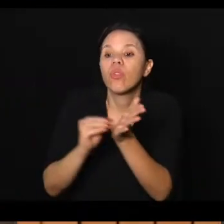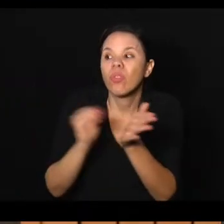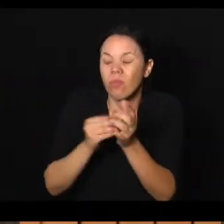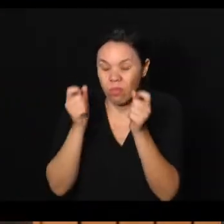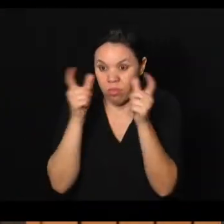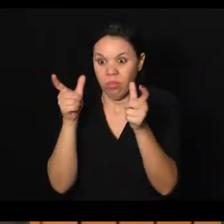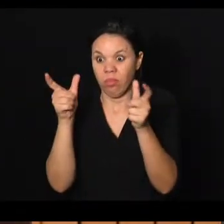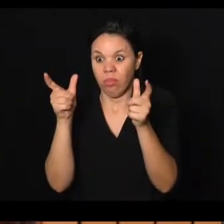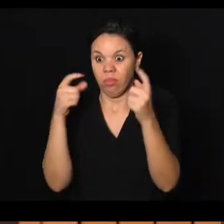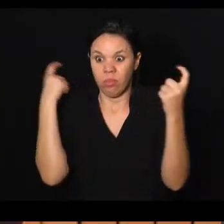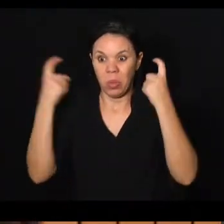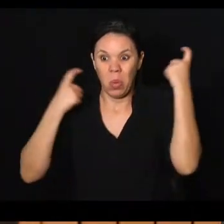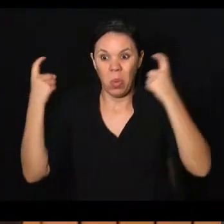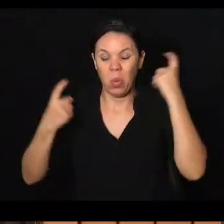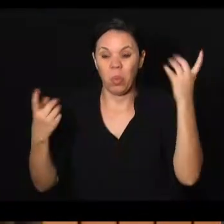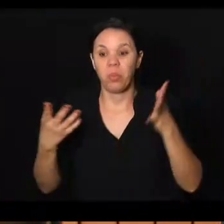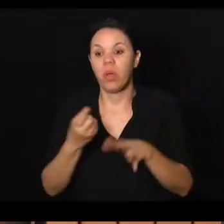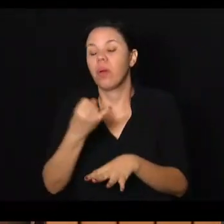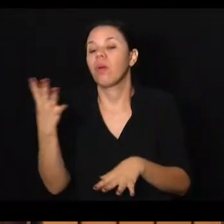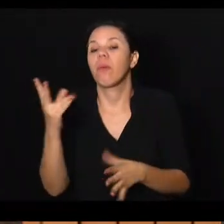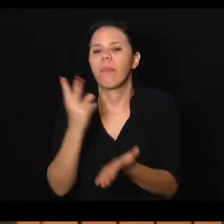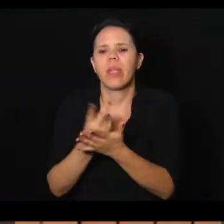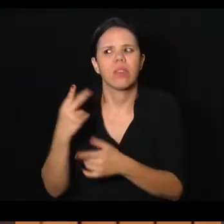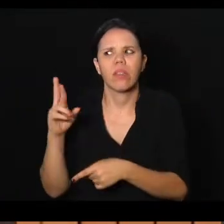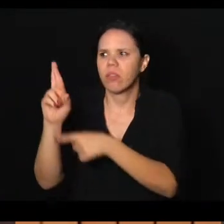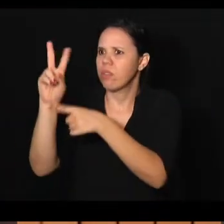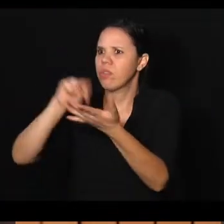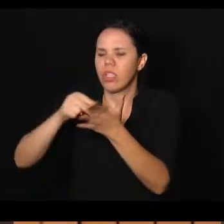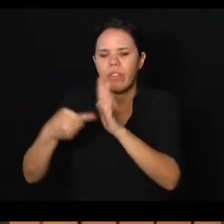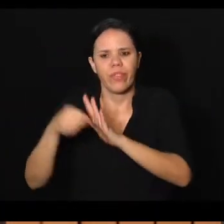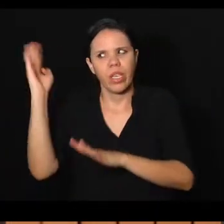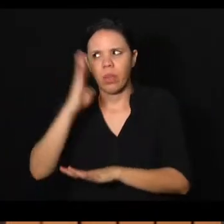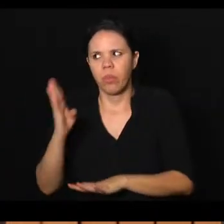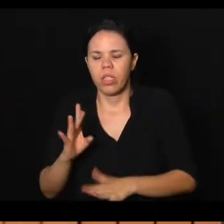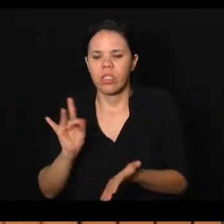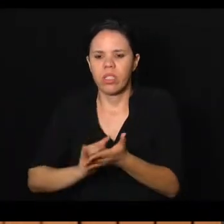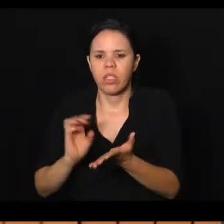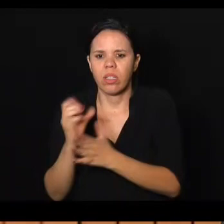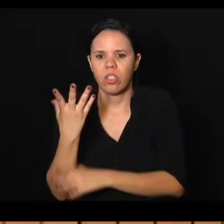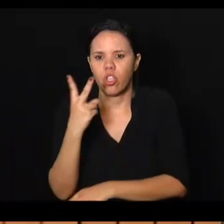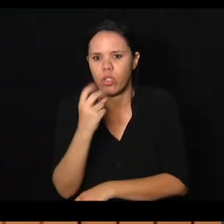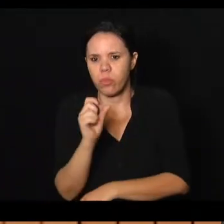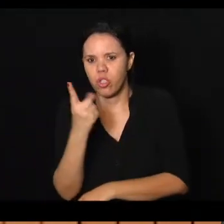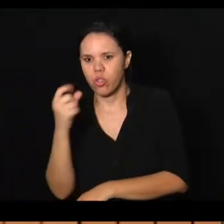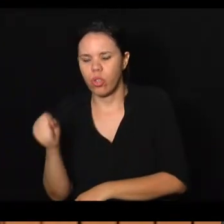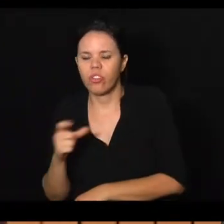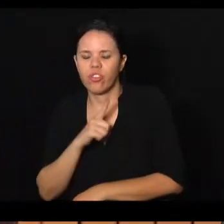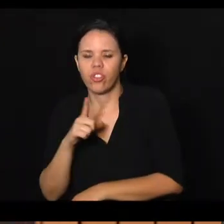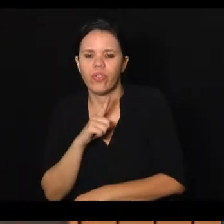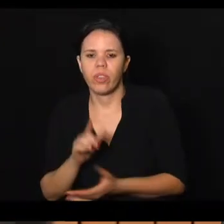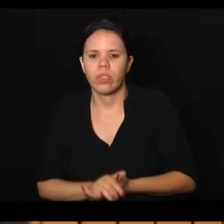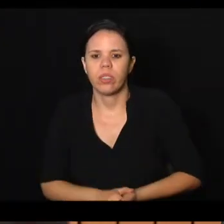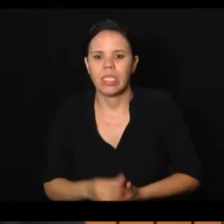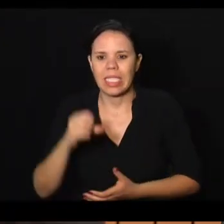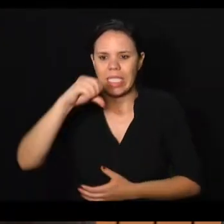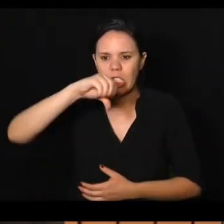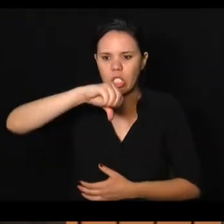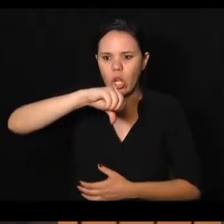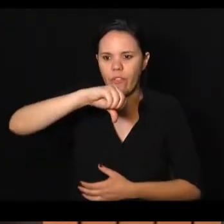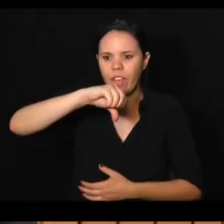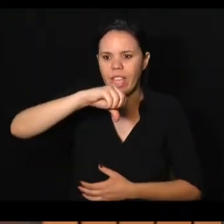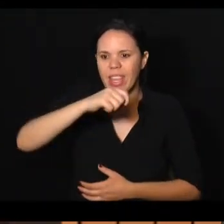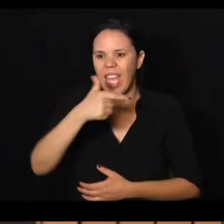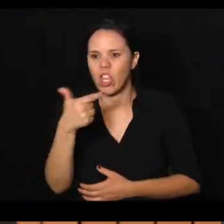assustam, mesmo sabendo que não representam a realidade do Brasil. Em 2018, nós tivemos 92